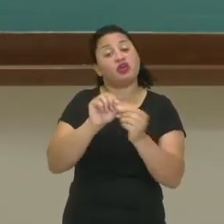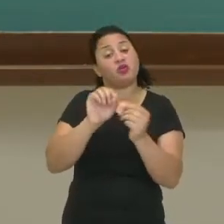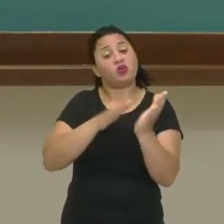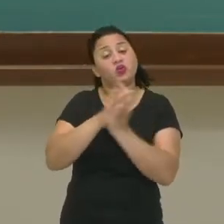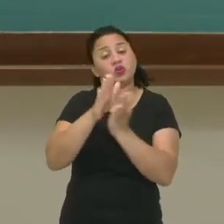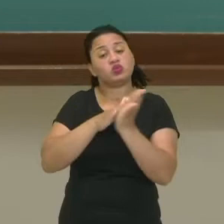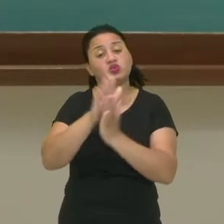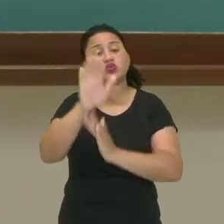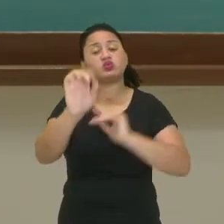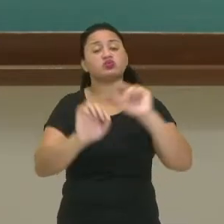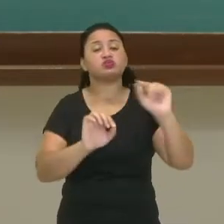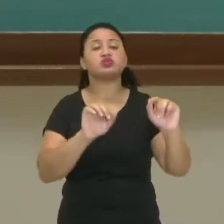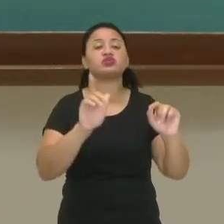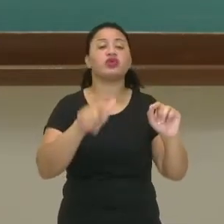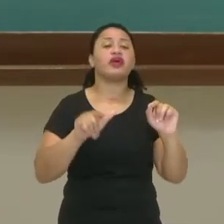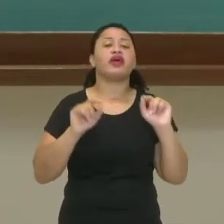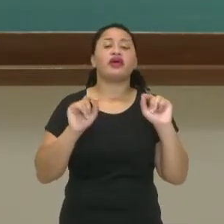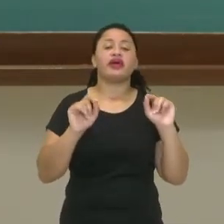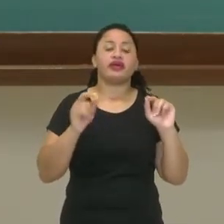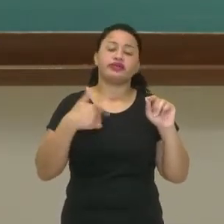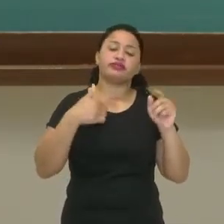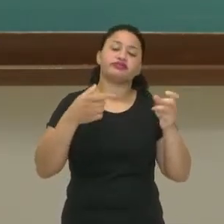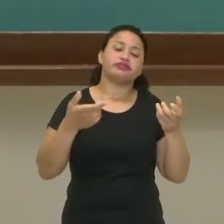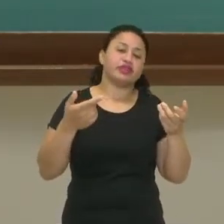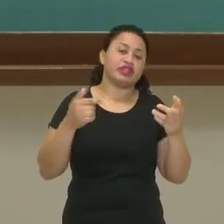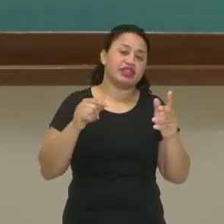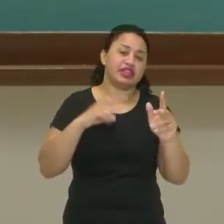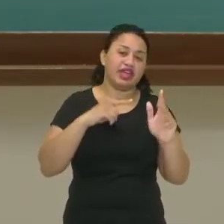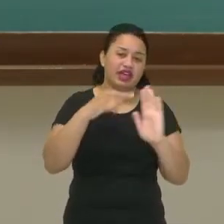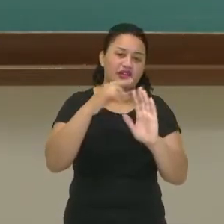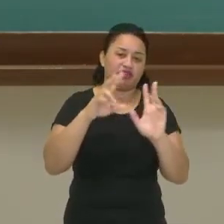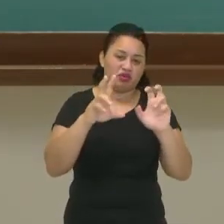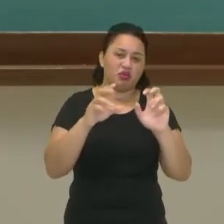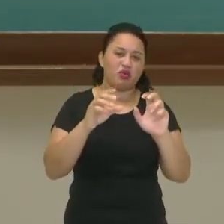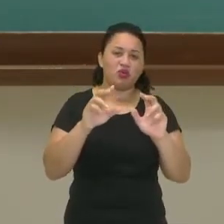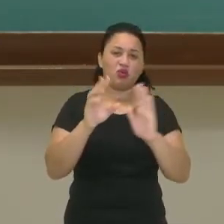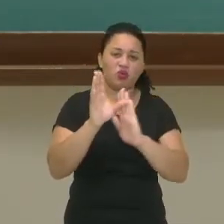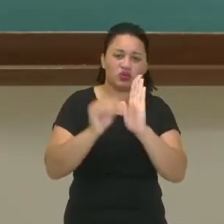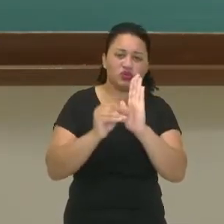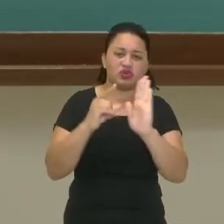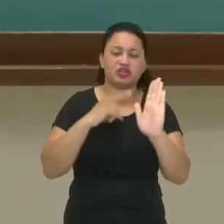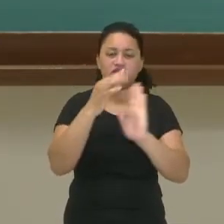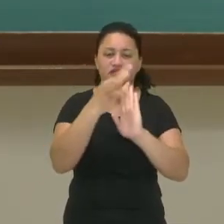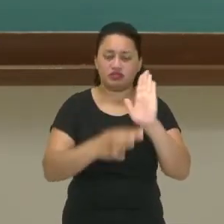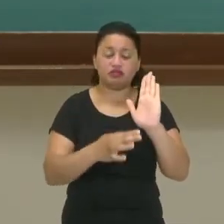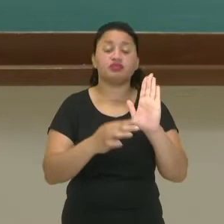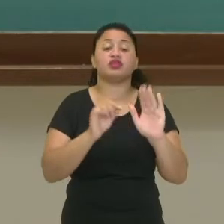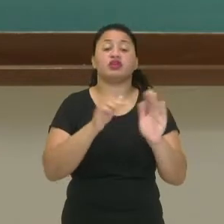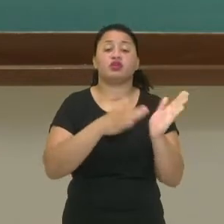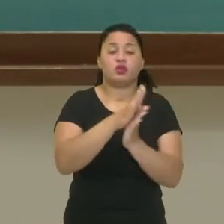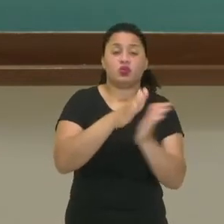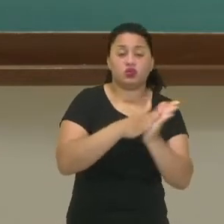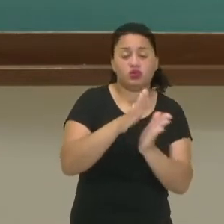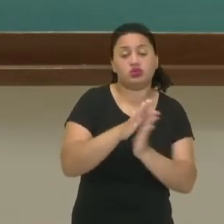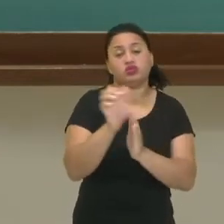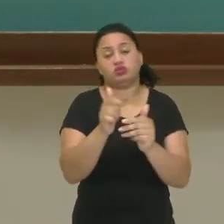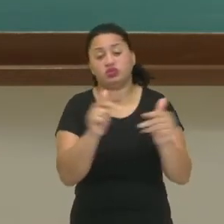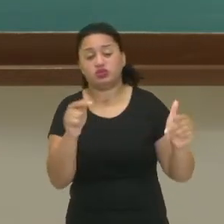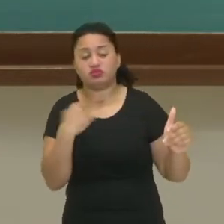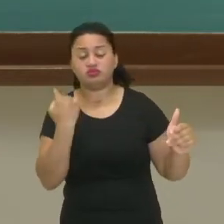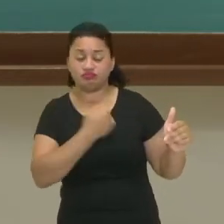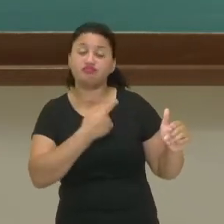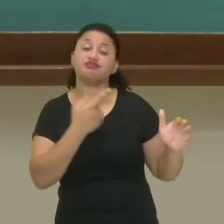é a questão que está sendo levantada nesse texto. O consumo exagerado dos bens nossos vai chegar um momento que